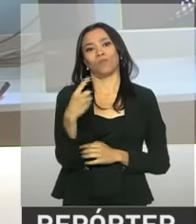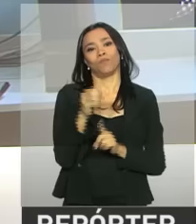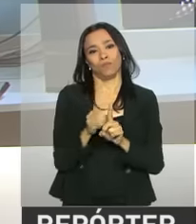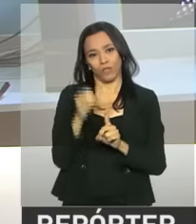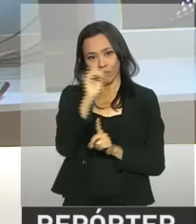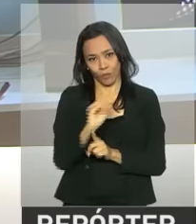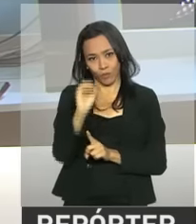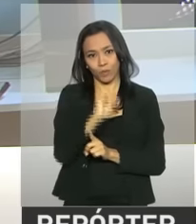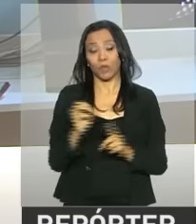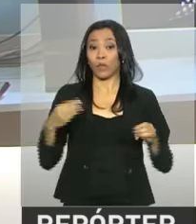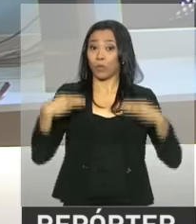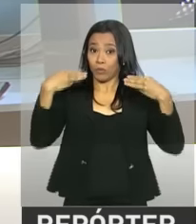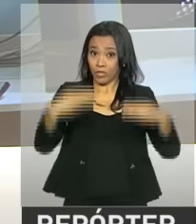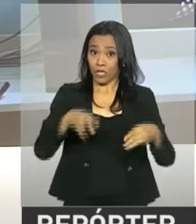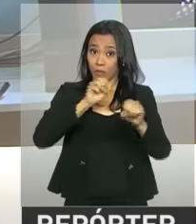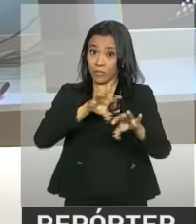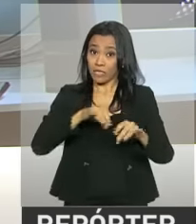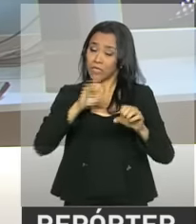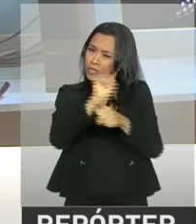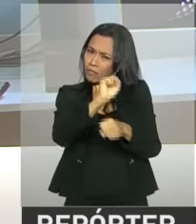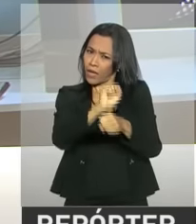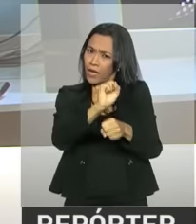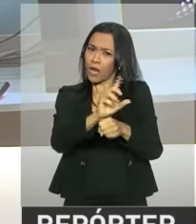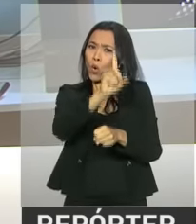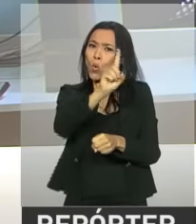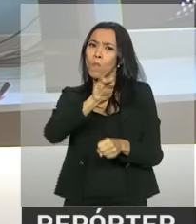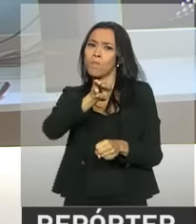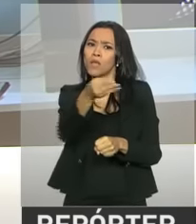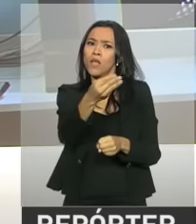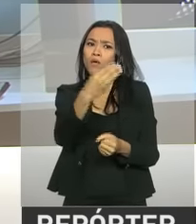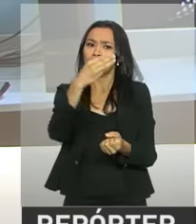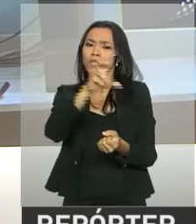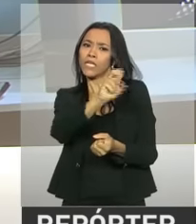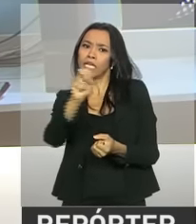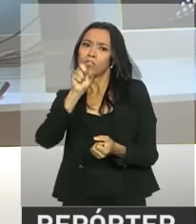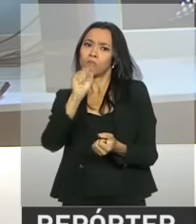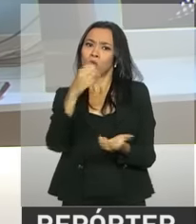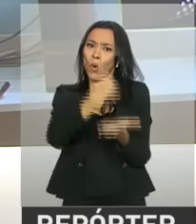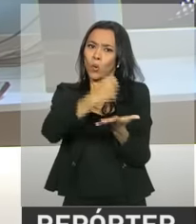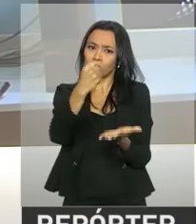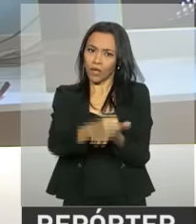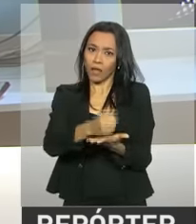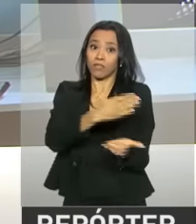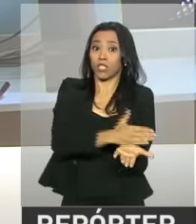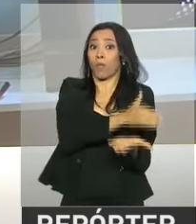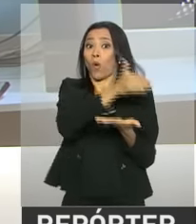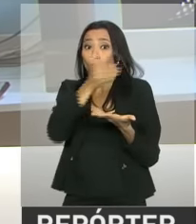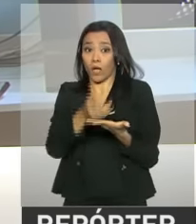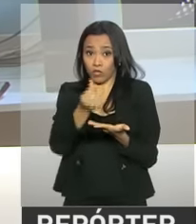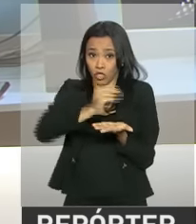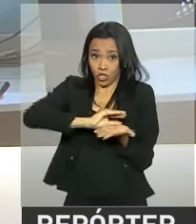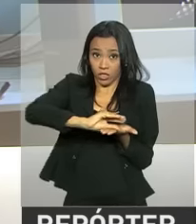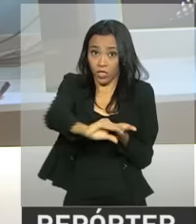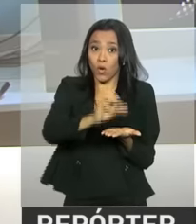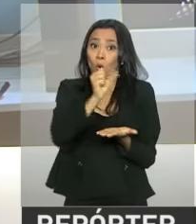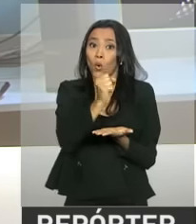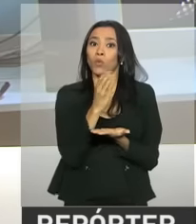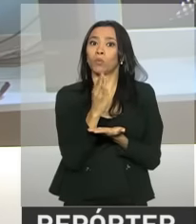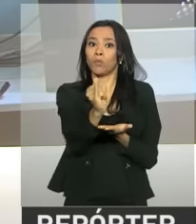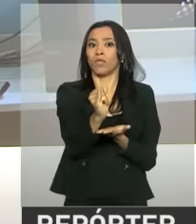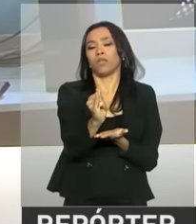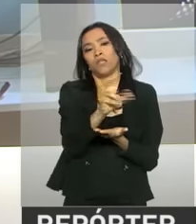Ministério da Educação espera que 1,5 milhão e me de contratos sejam prorrogados com o investimento de mais de R 8 bilhões